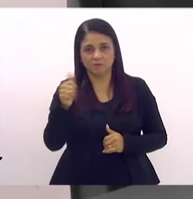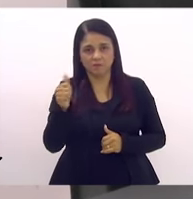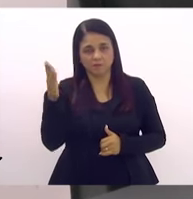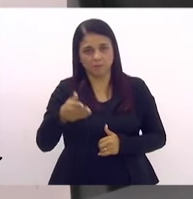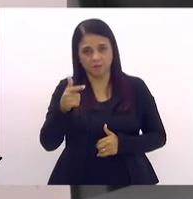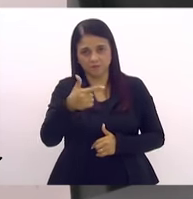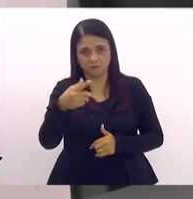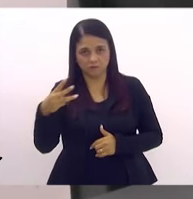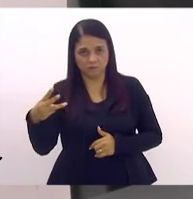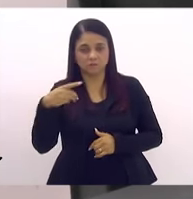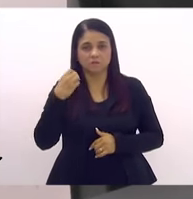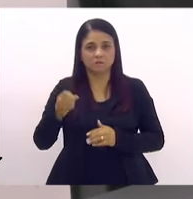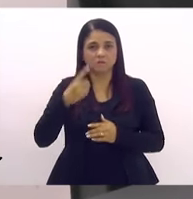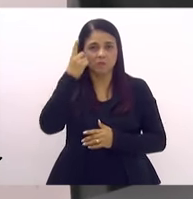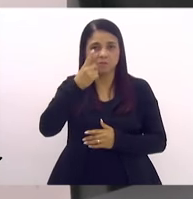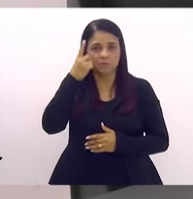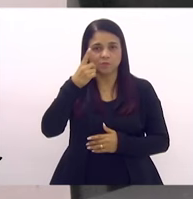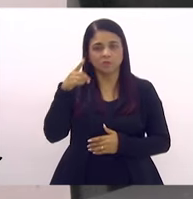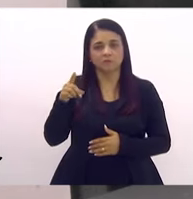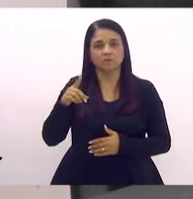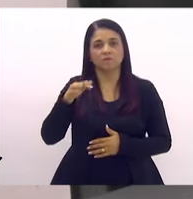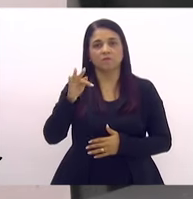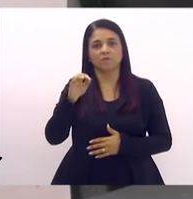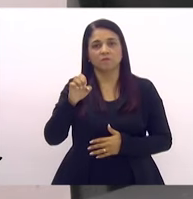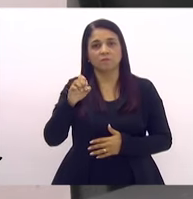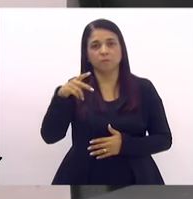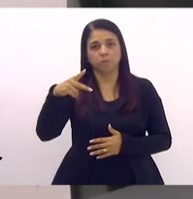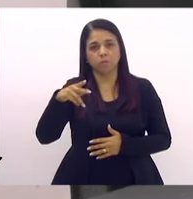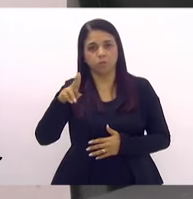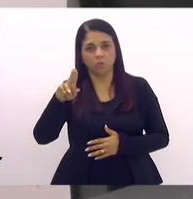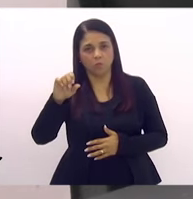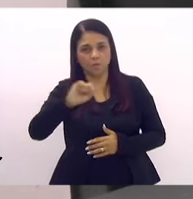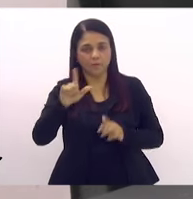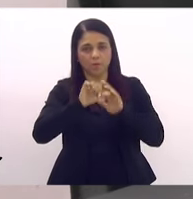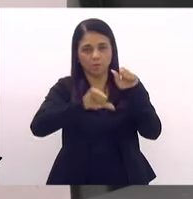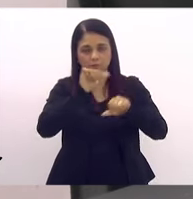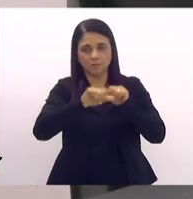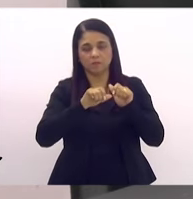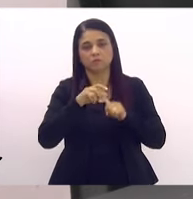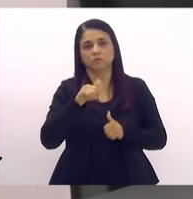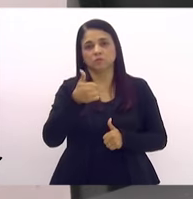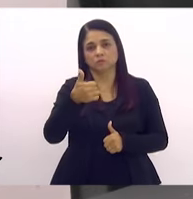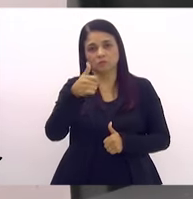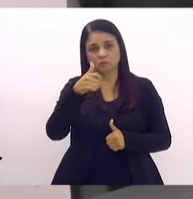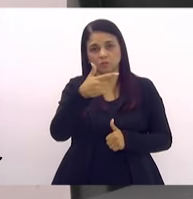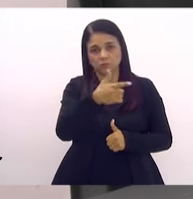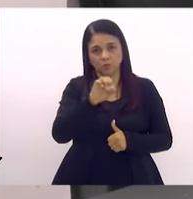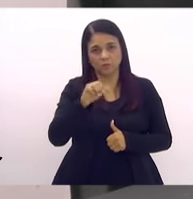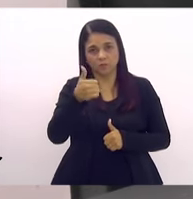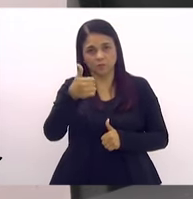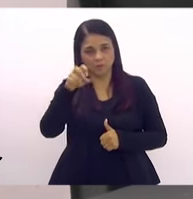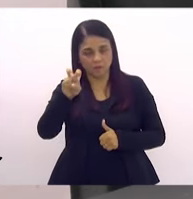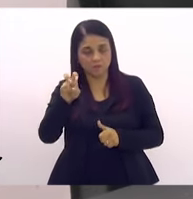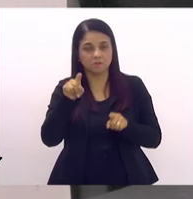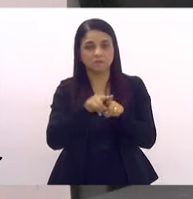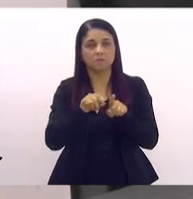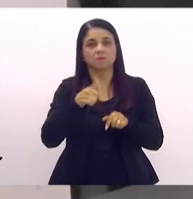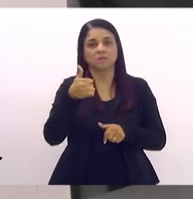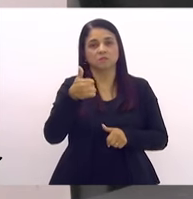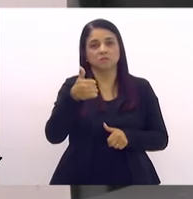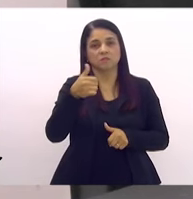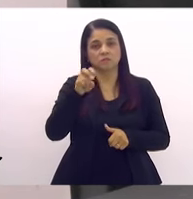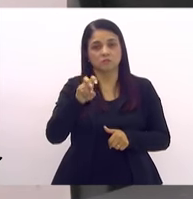23, de autoria do deputado Felipe Poubel, que altera a lei 2015 de 15 de julho de 92 e dá